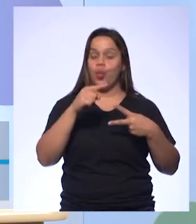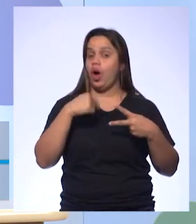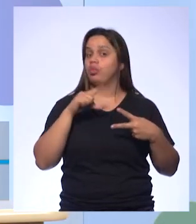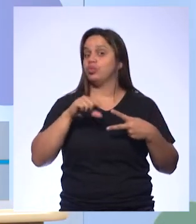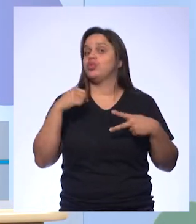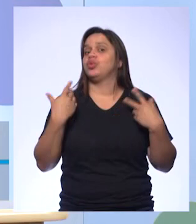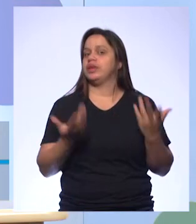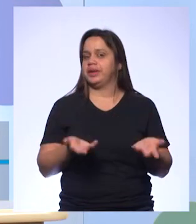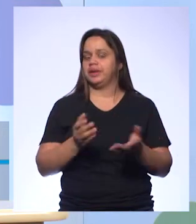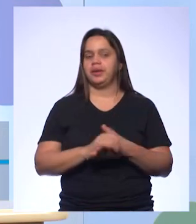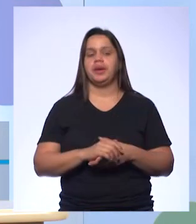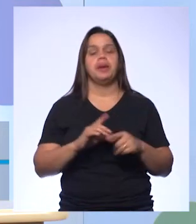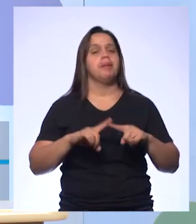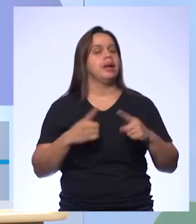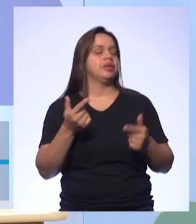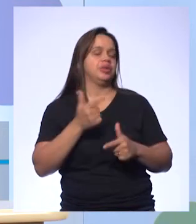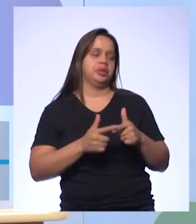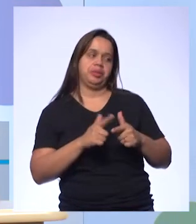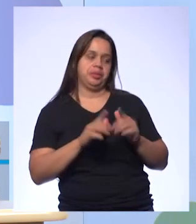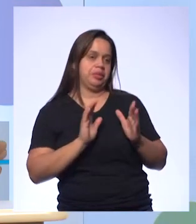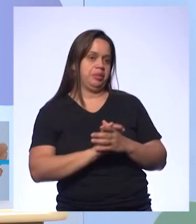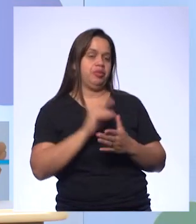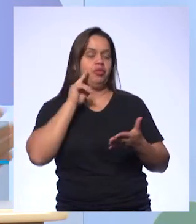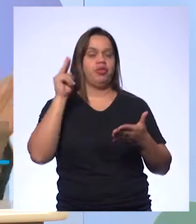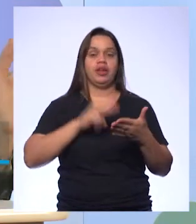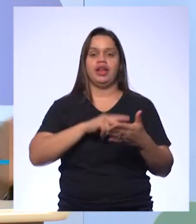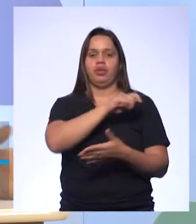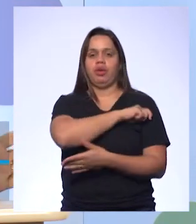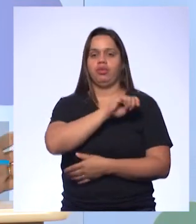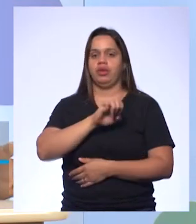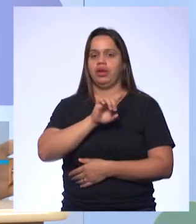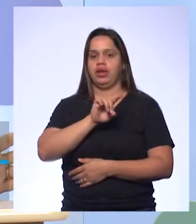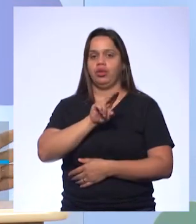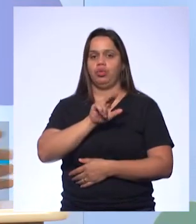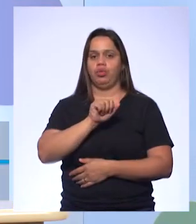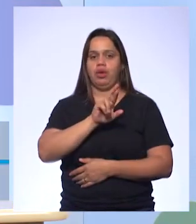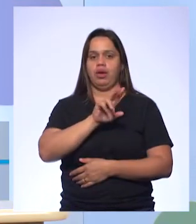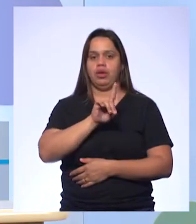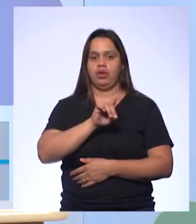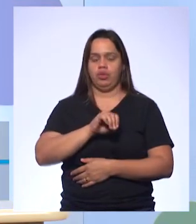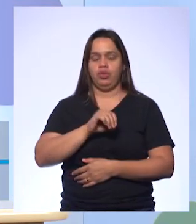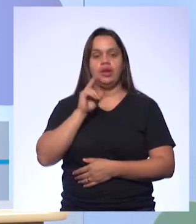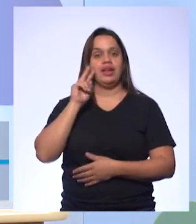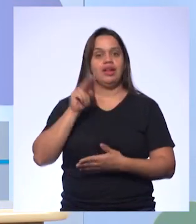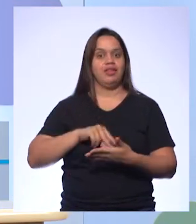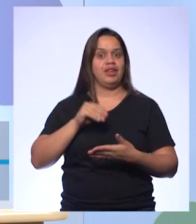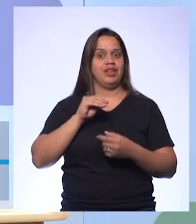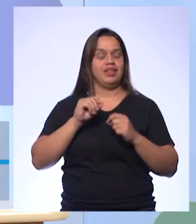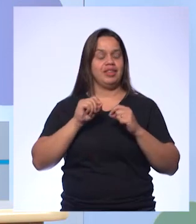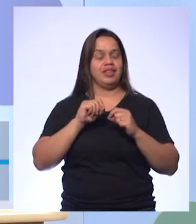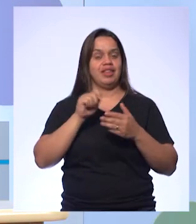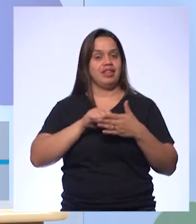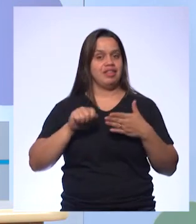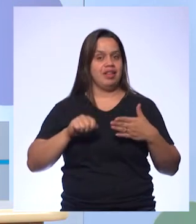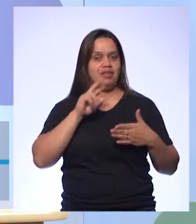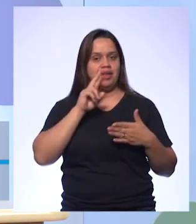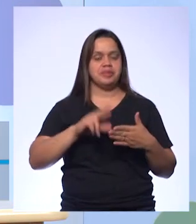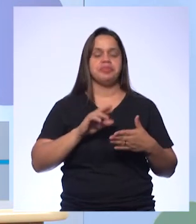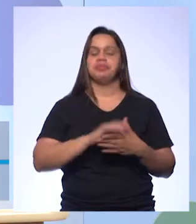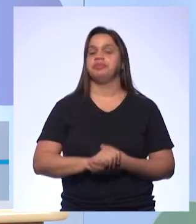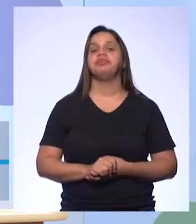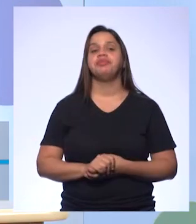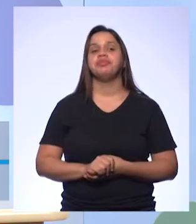ir na certa. Mas não tem problema, deixa eu ler aqui a do Eduardo, olha só. Olha o que Eduardo fez